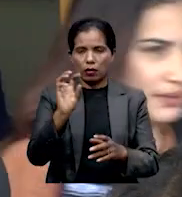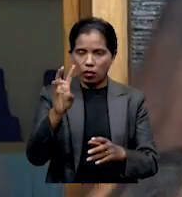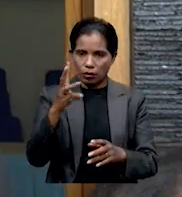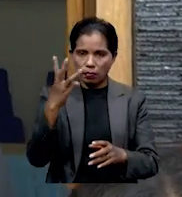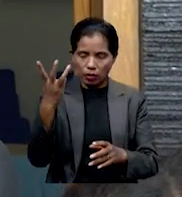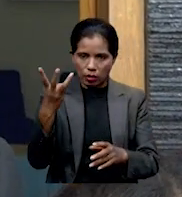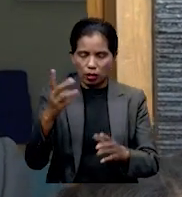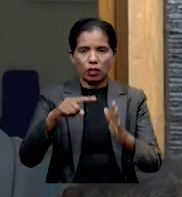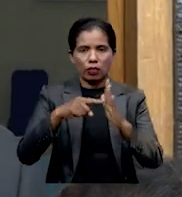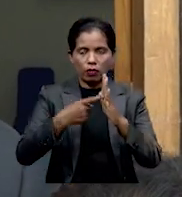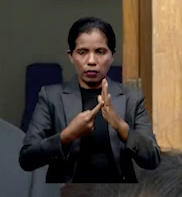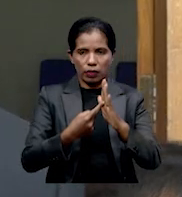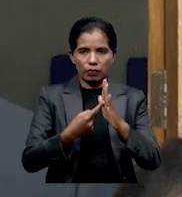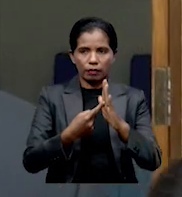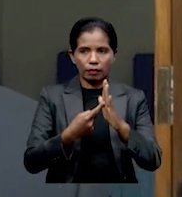o